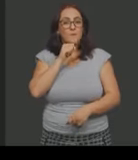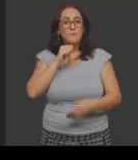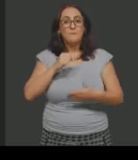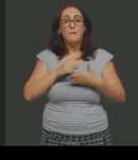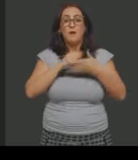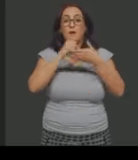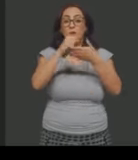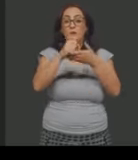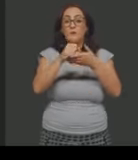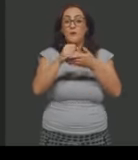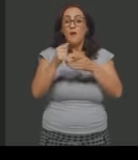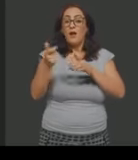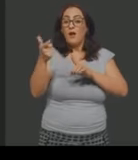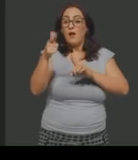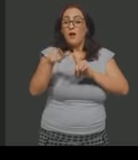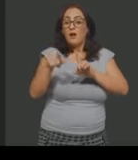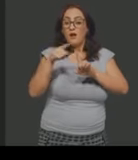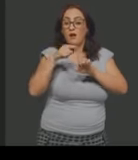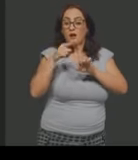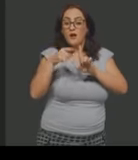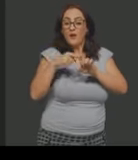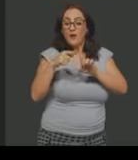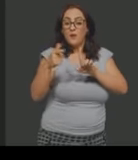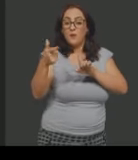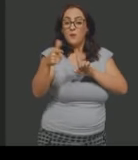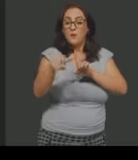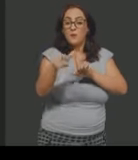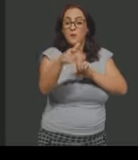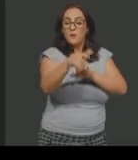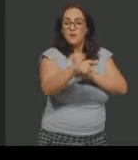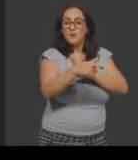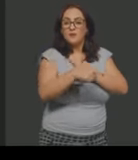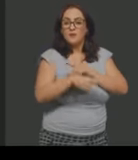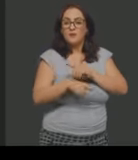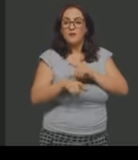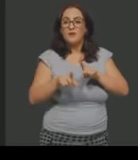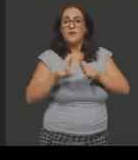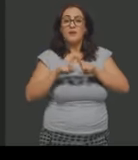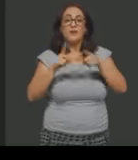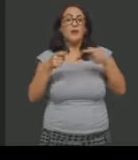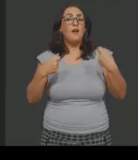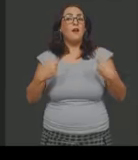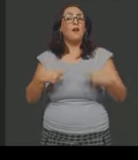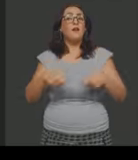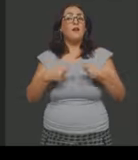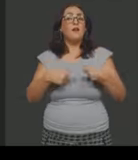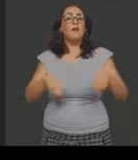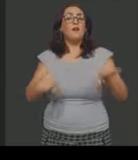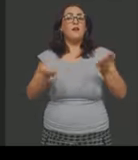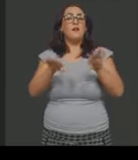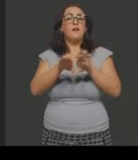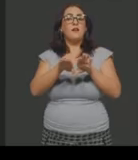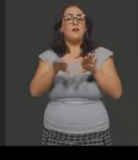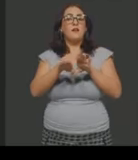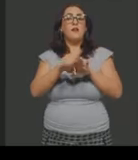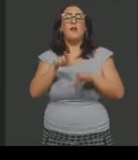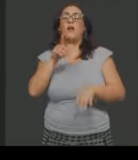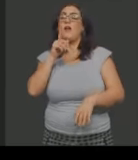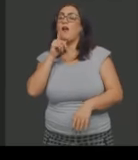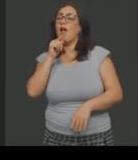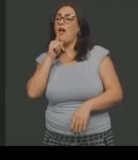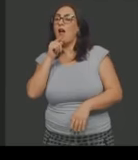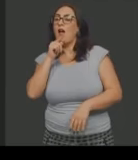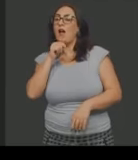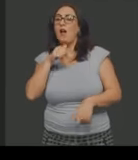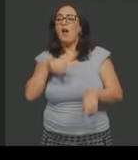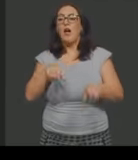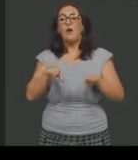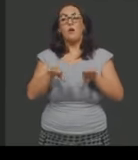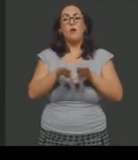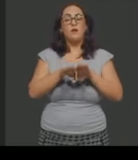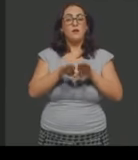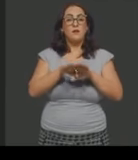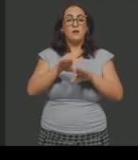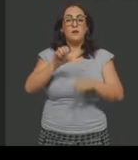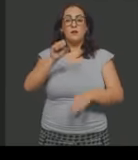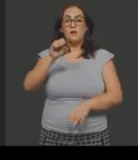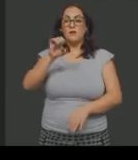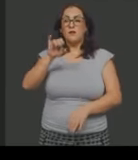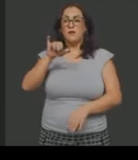então um sistema de transporte de água e de seiva elaborada, que são os produtos finais da